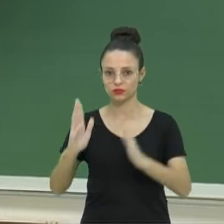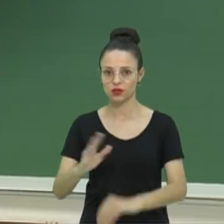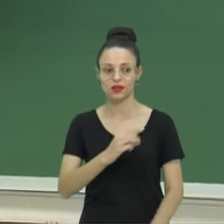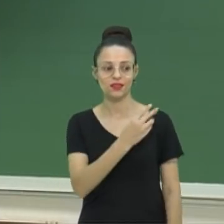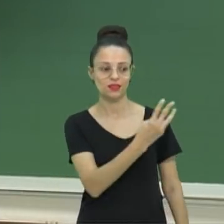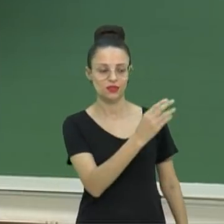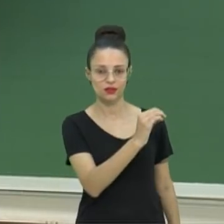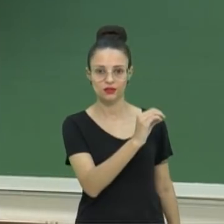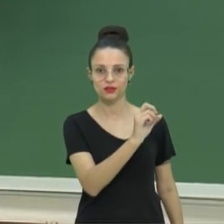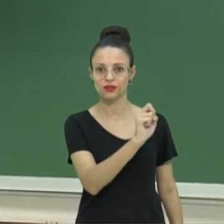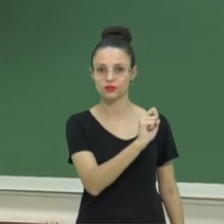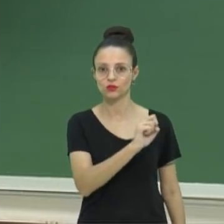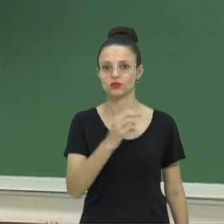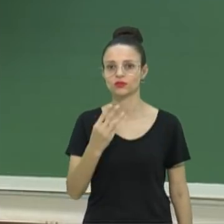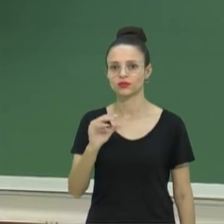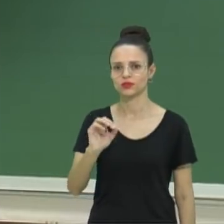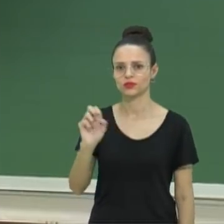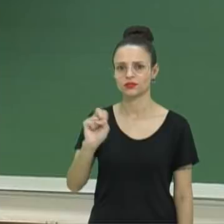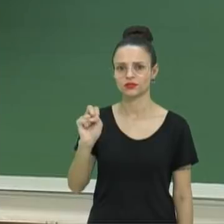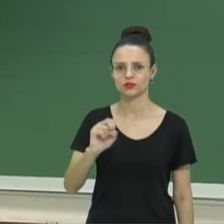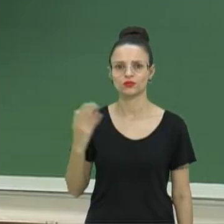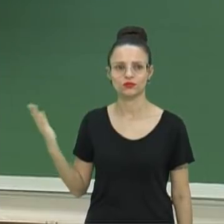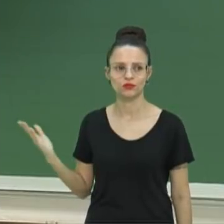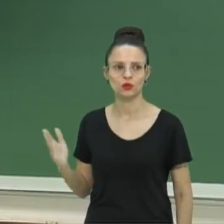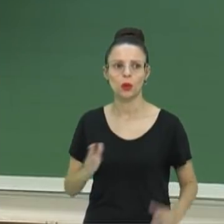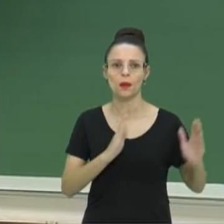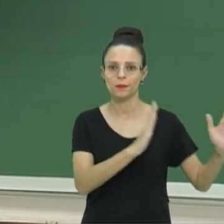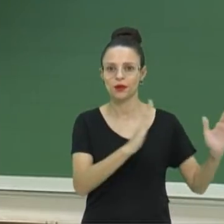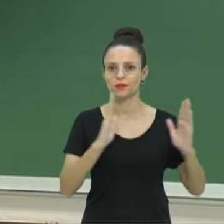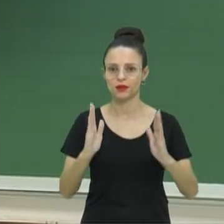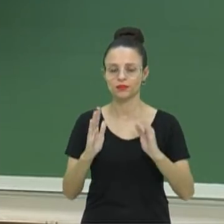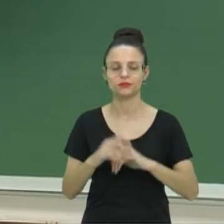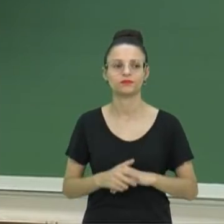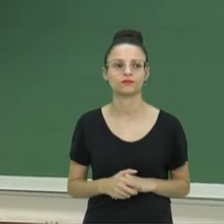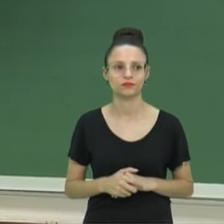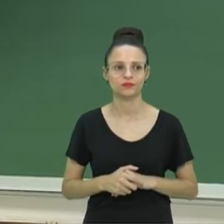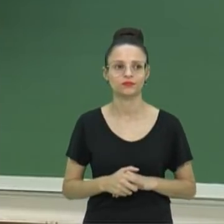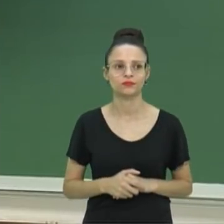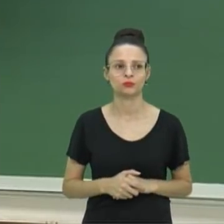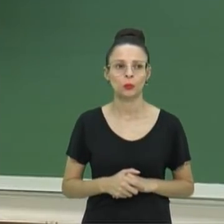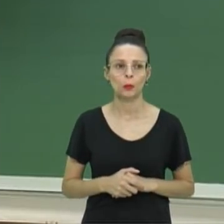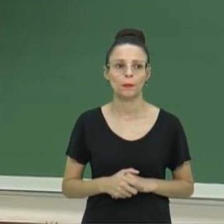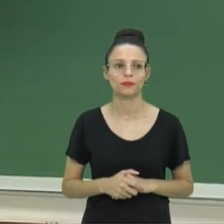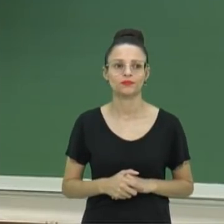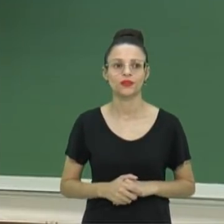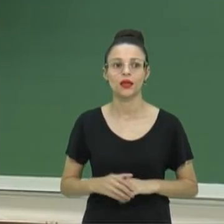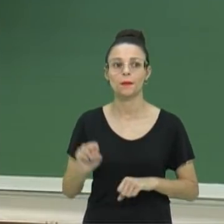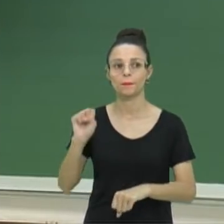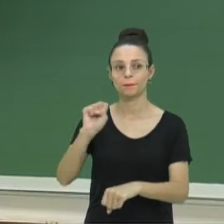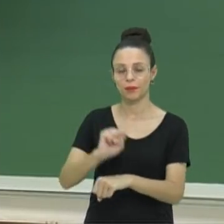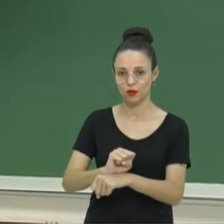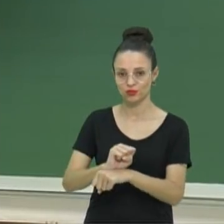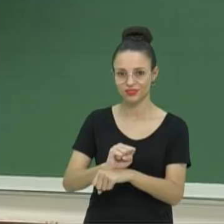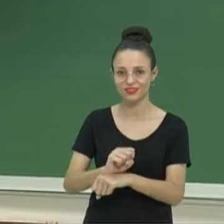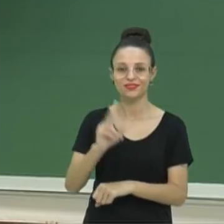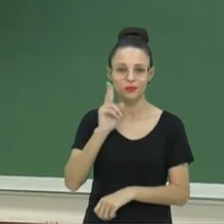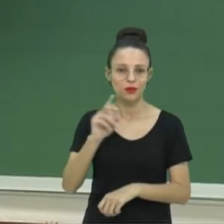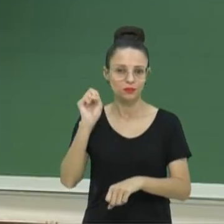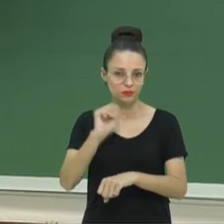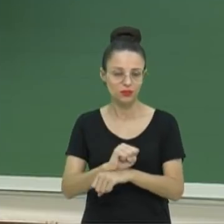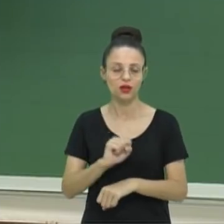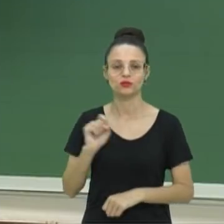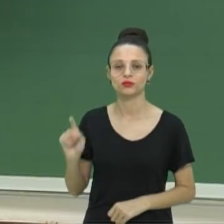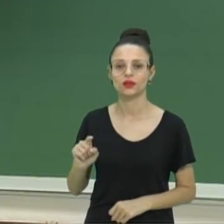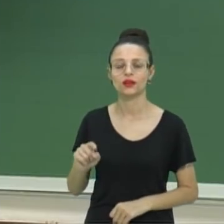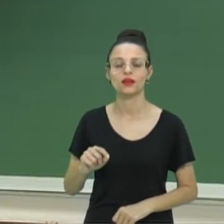30 segundos cada. É o que está. E durante esse tempo, né, o embate entre os atletas. E essa pausa aqui, lembra lá do corner? Então, nessa